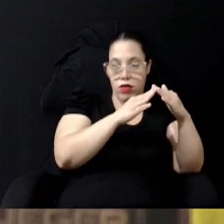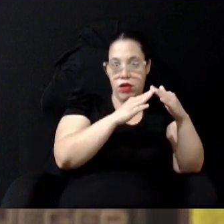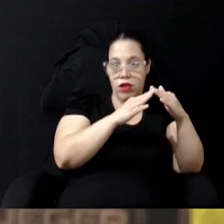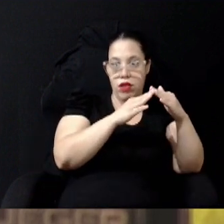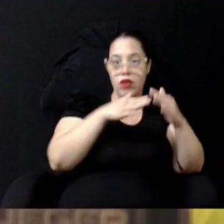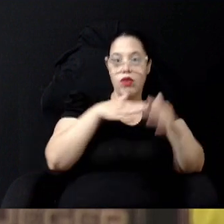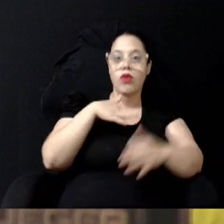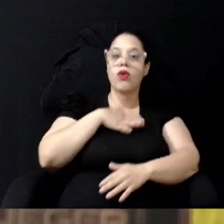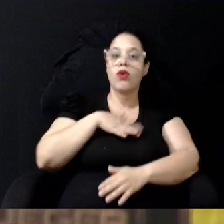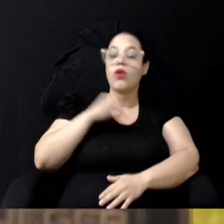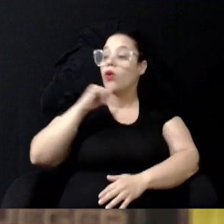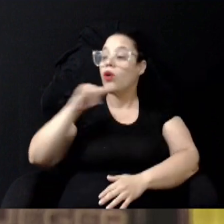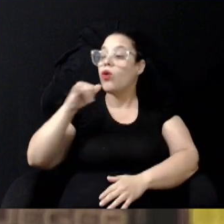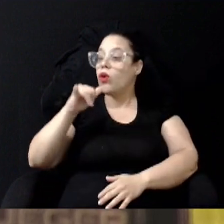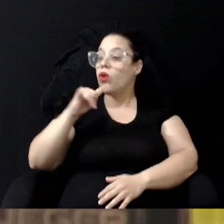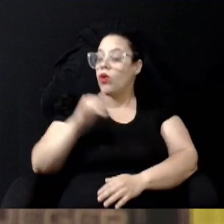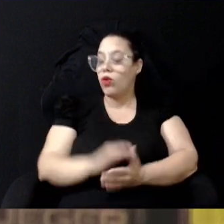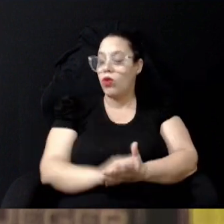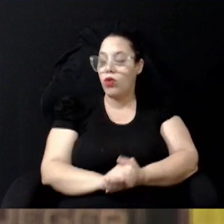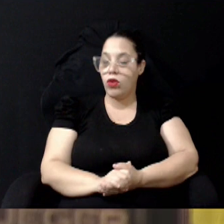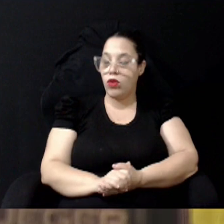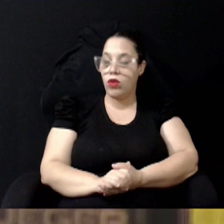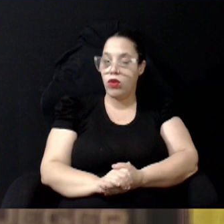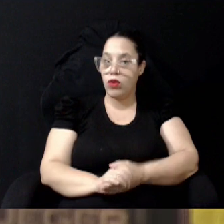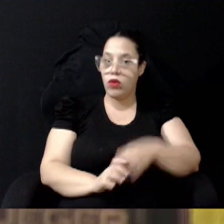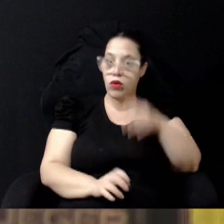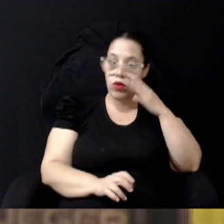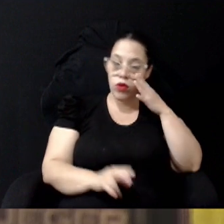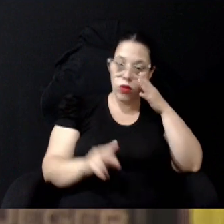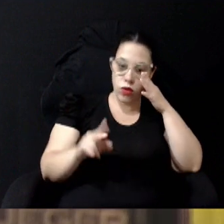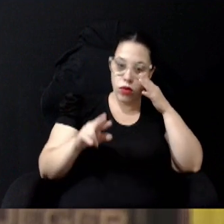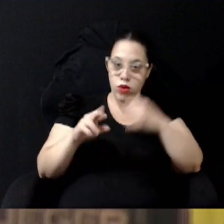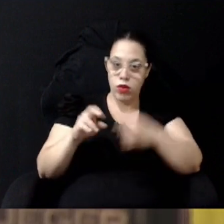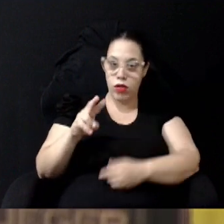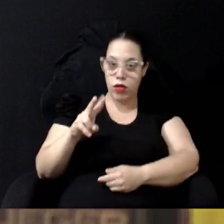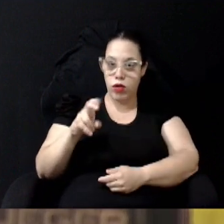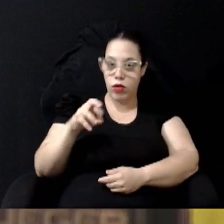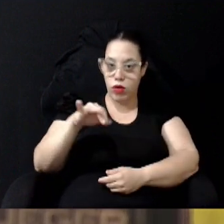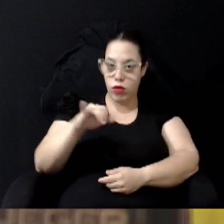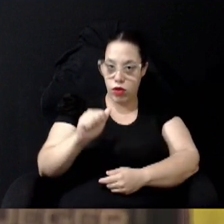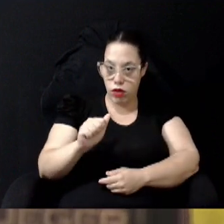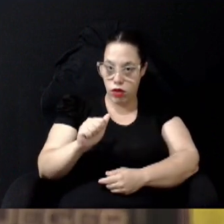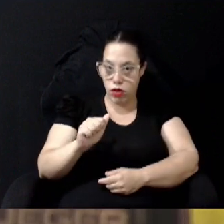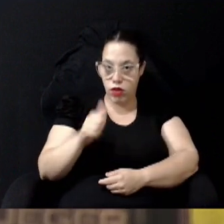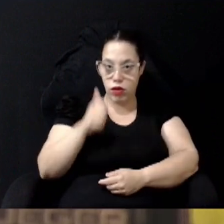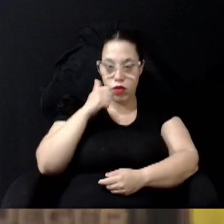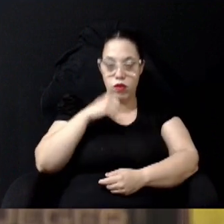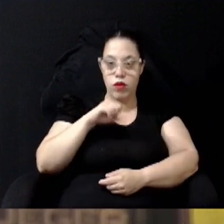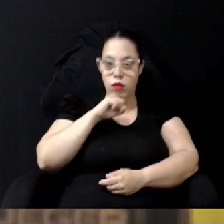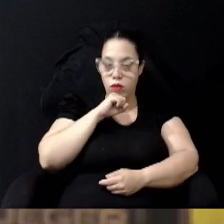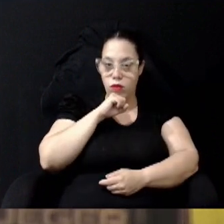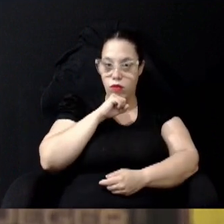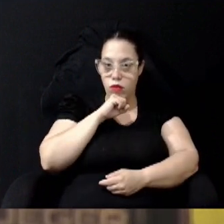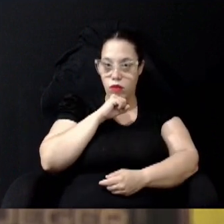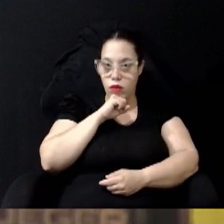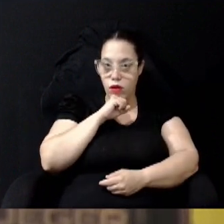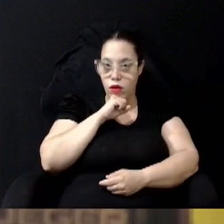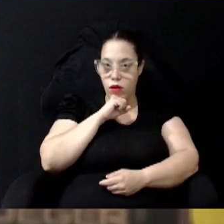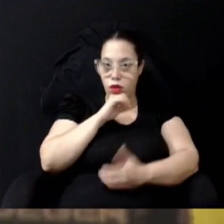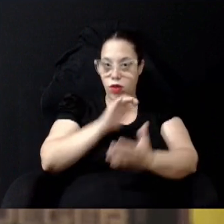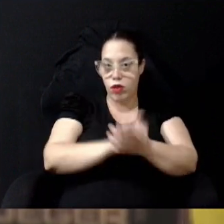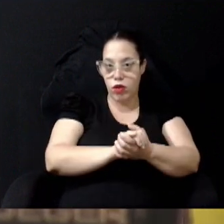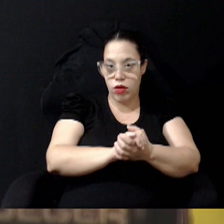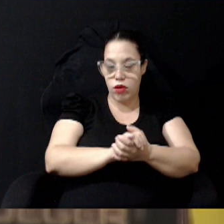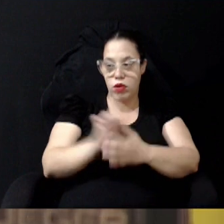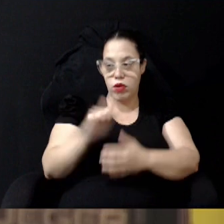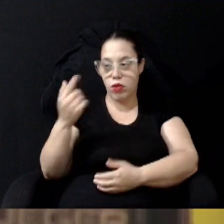que eu tinha aqui a minha irmã Wanda, que era mãe da Eusé, o marido dela, uma outra irmã